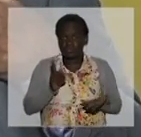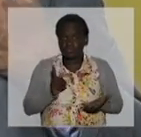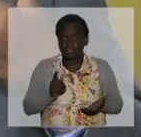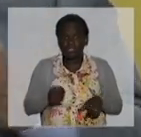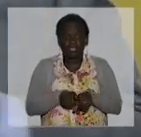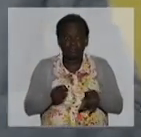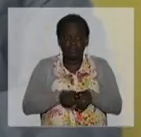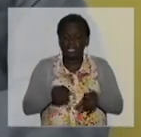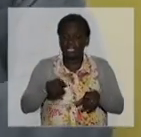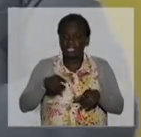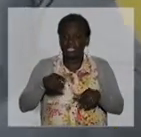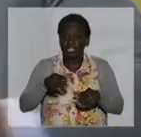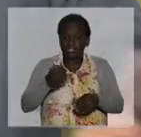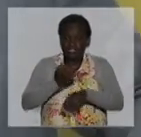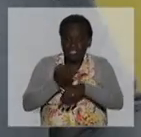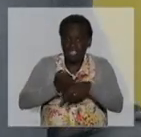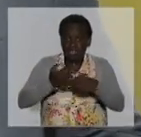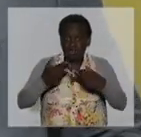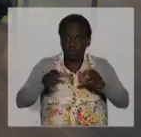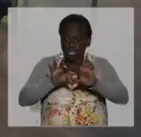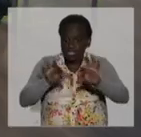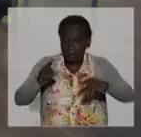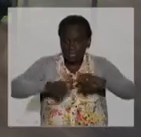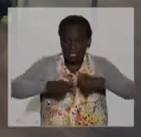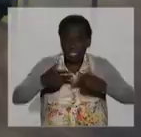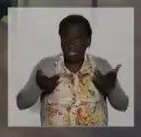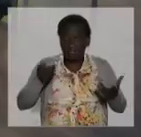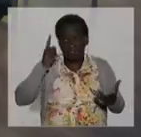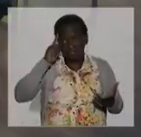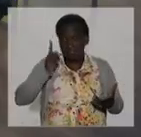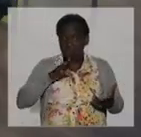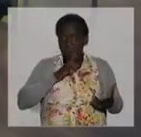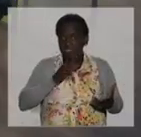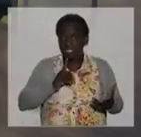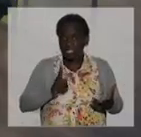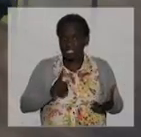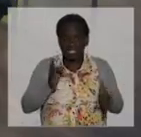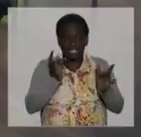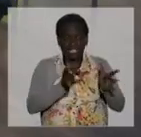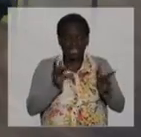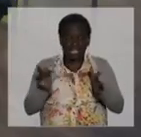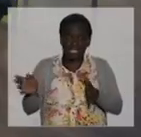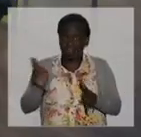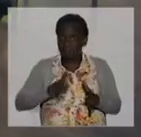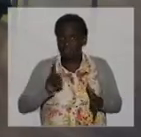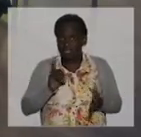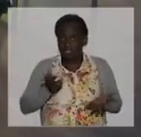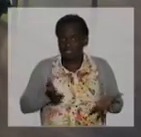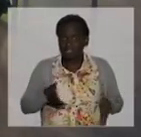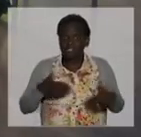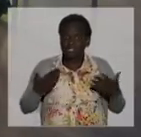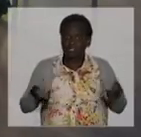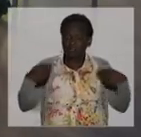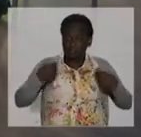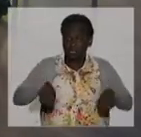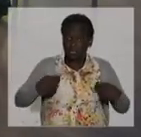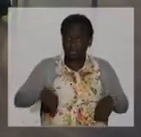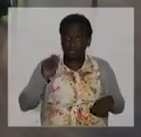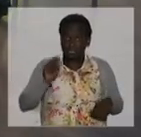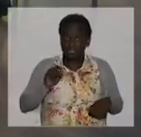Nem as modalidades, nem os aparelhos que são ofertados. Sim. A maioria está subutilizado e abandonado. Quer dizer, então, é preciso o